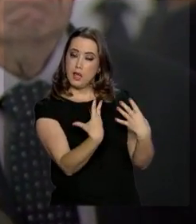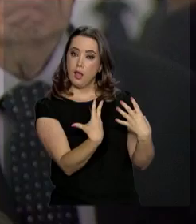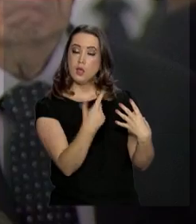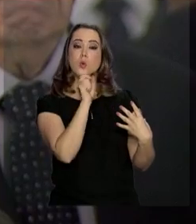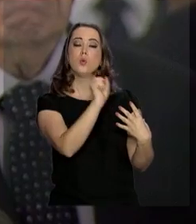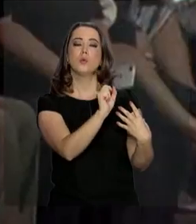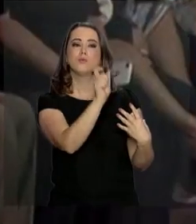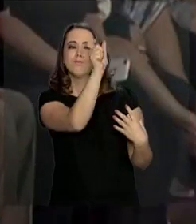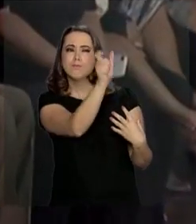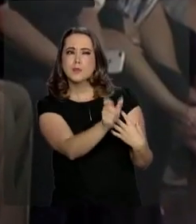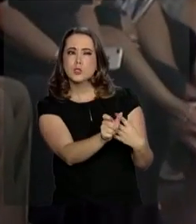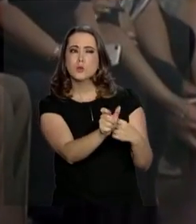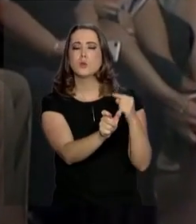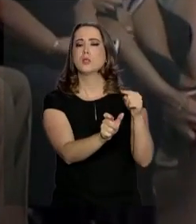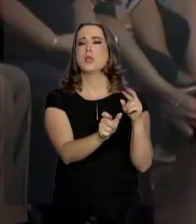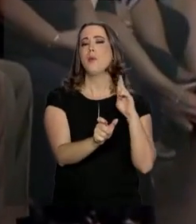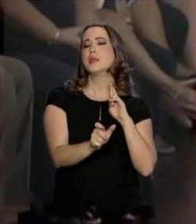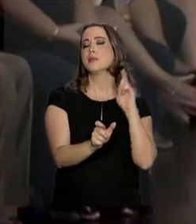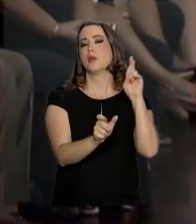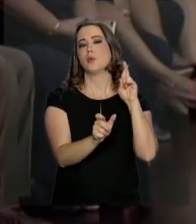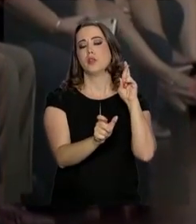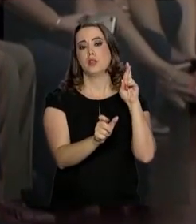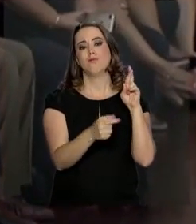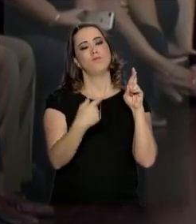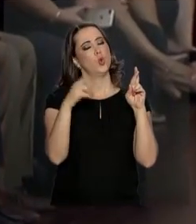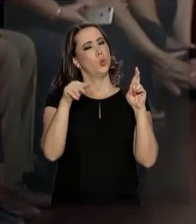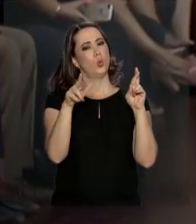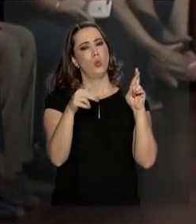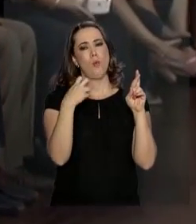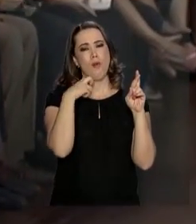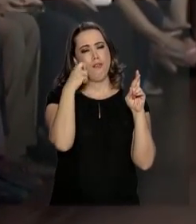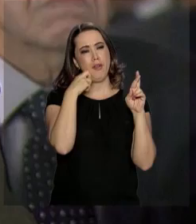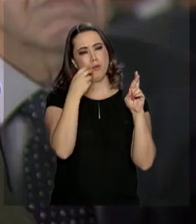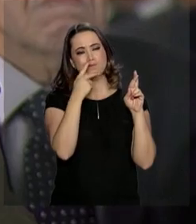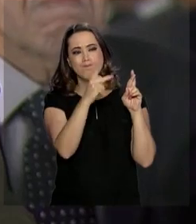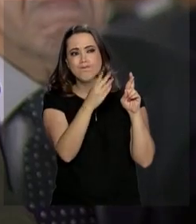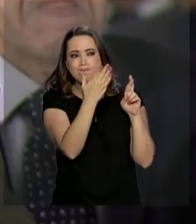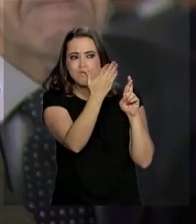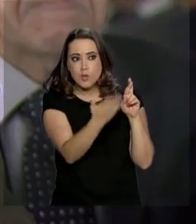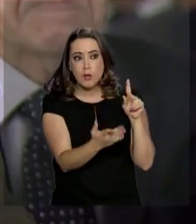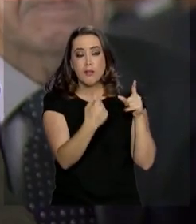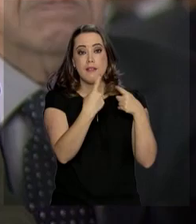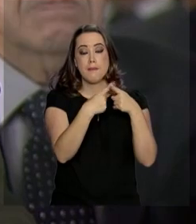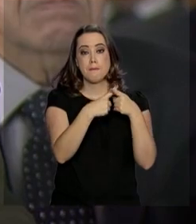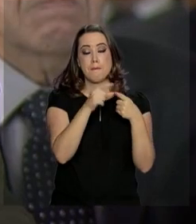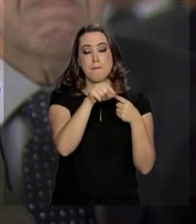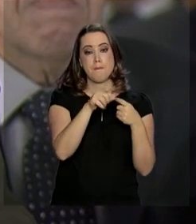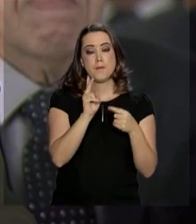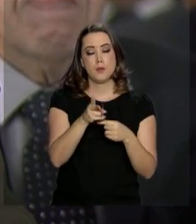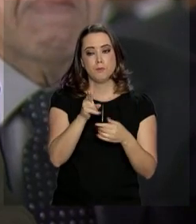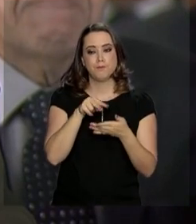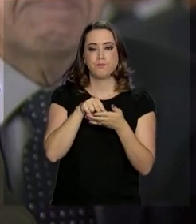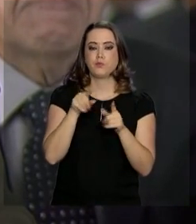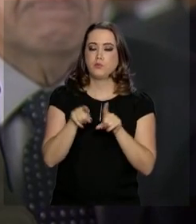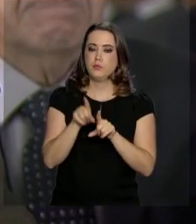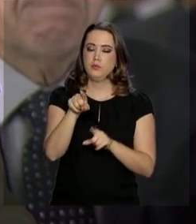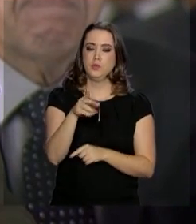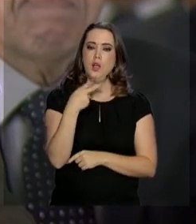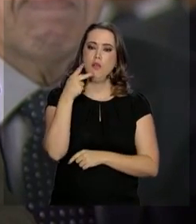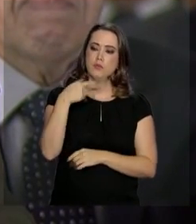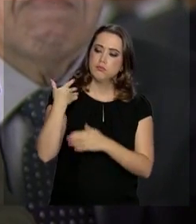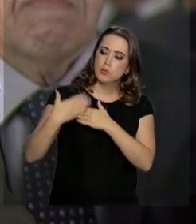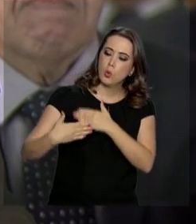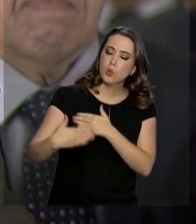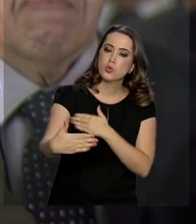para quem espero nunca ter decepcionado. A continuação do discurso do general Vilas Boas foi lida